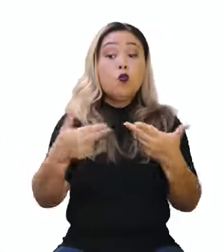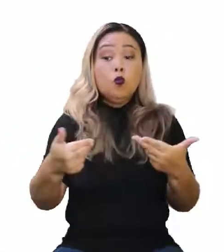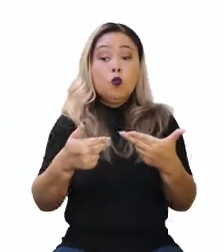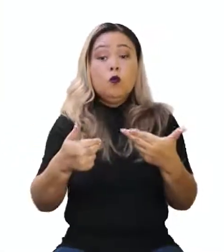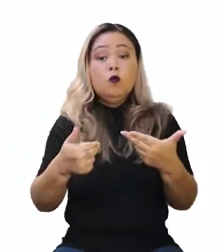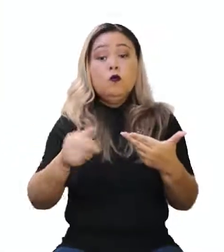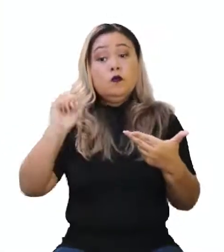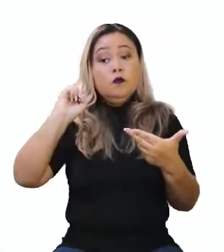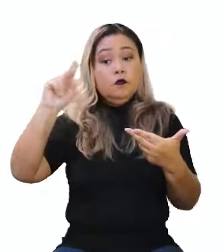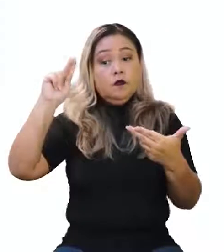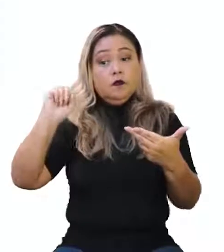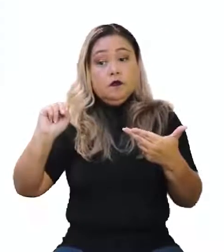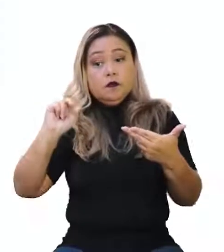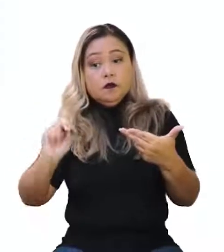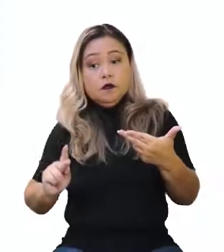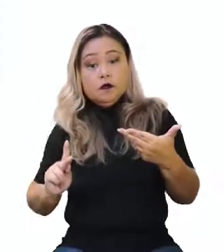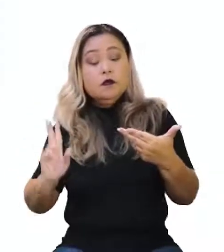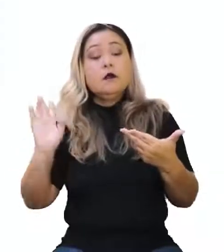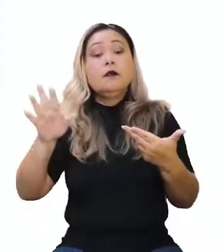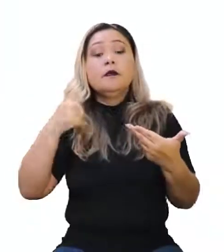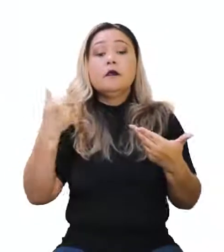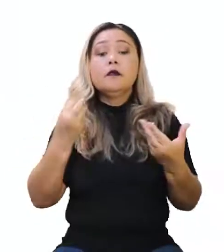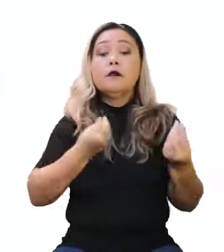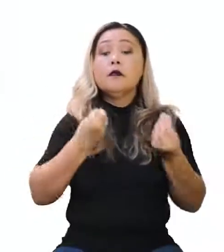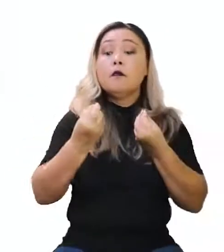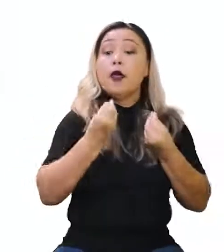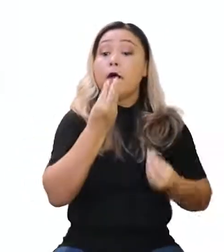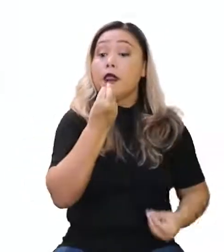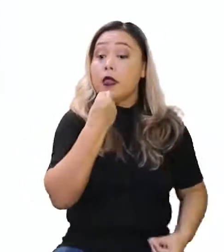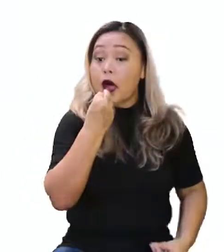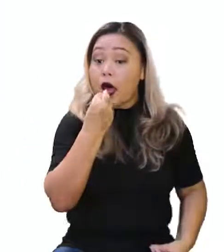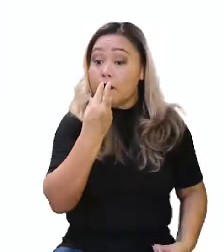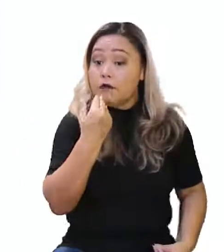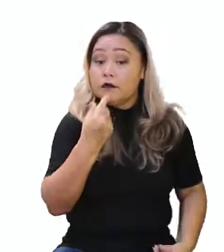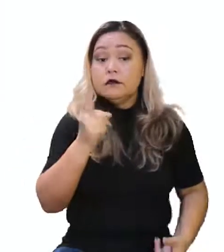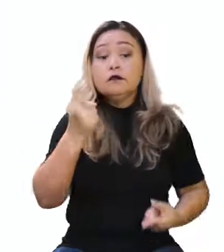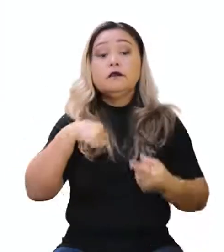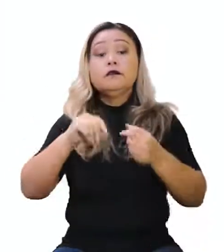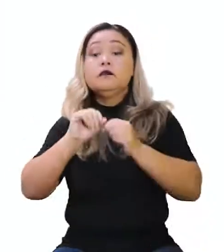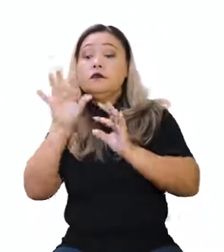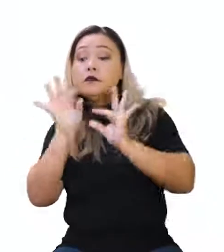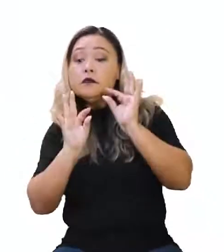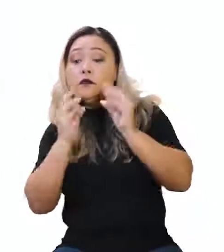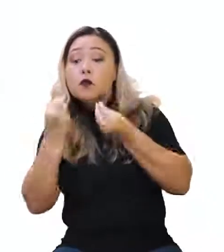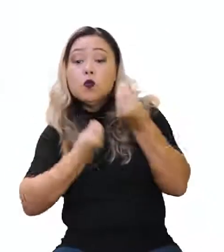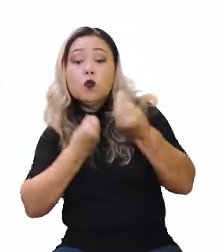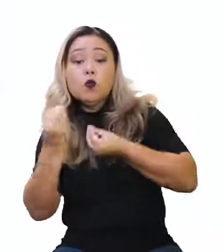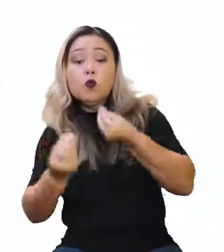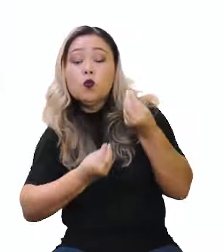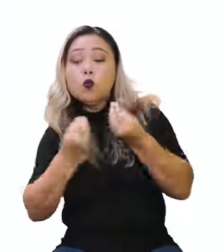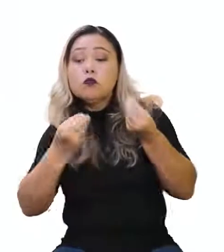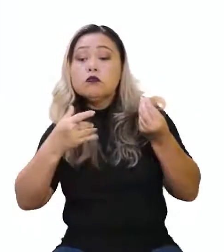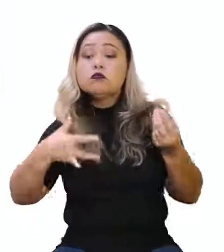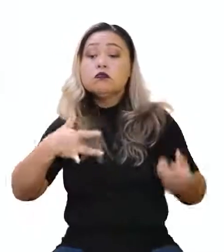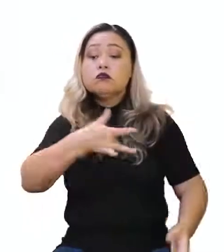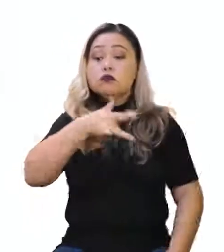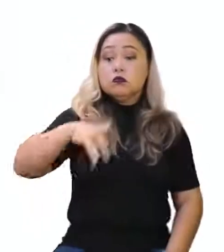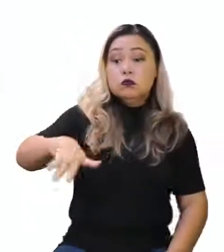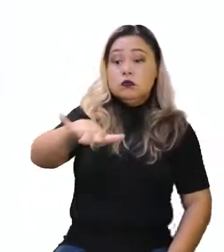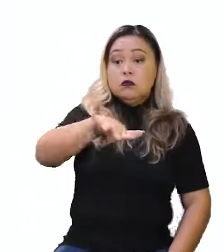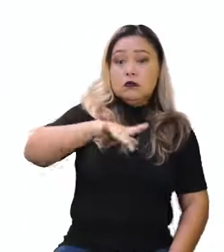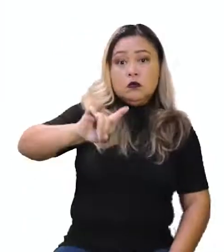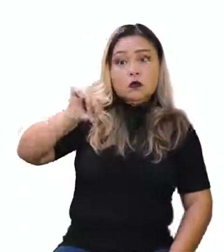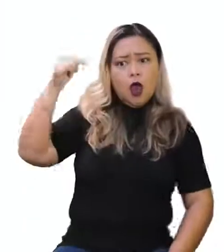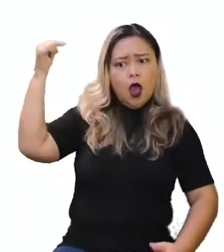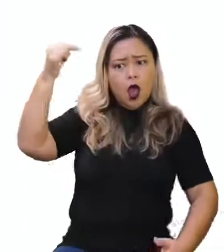colocar ok. Manejo alimentar e manejo sanitário. Eita, professor!